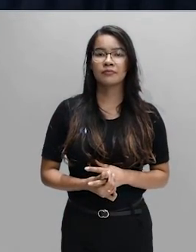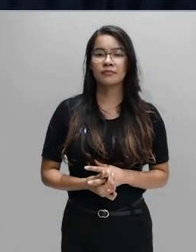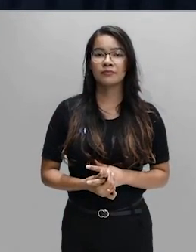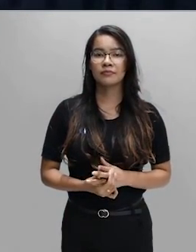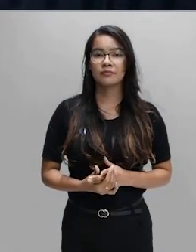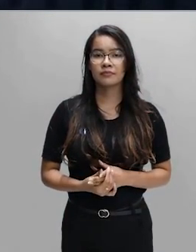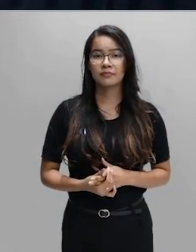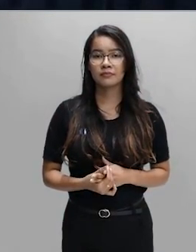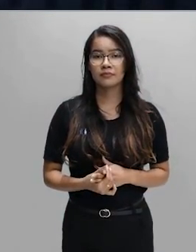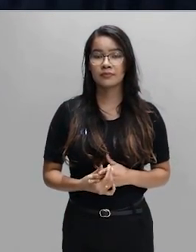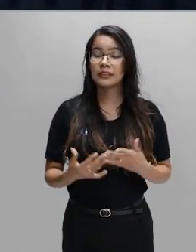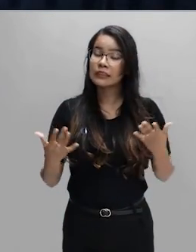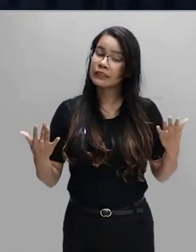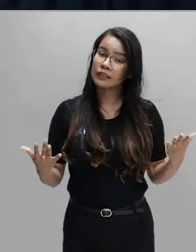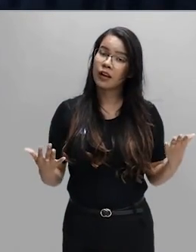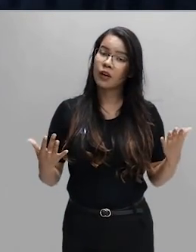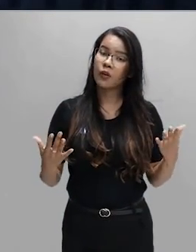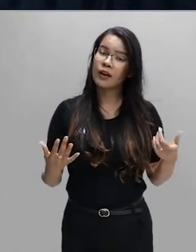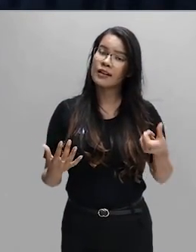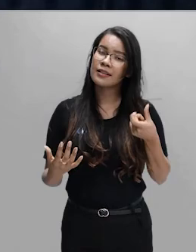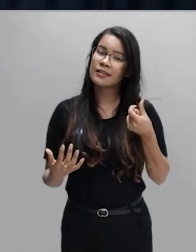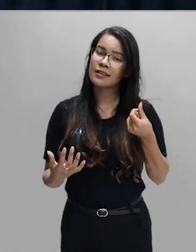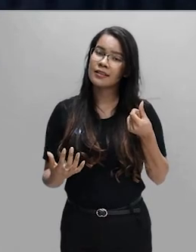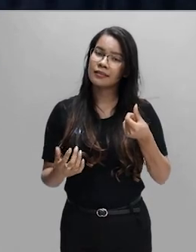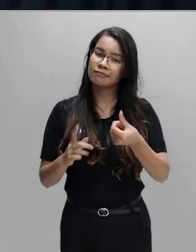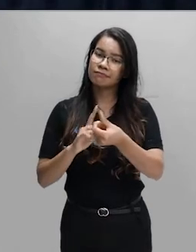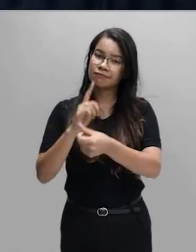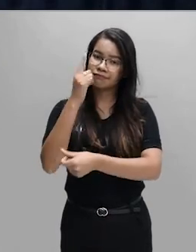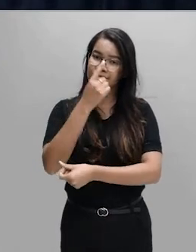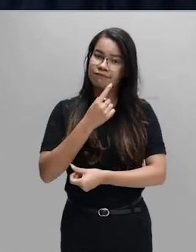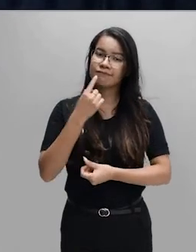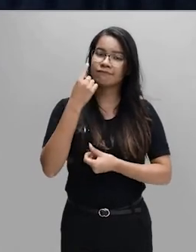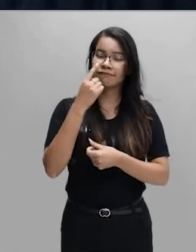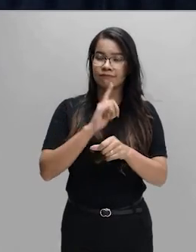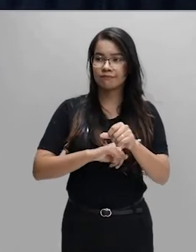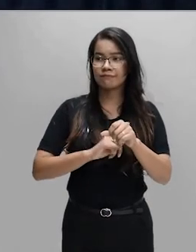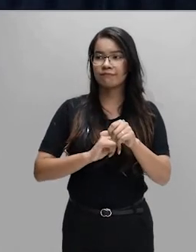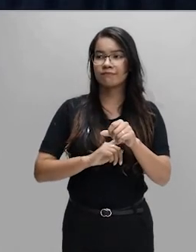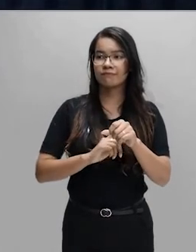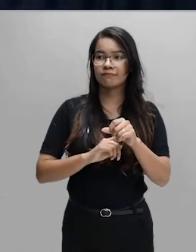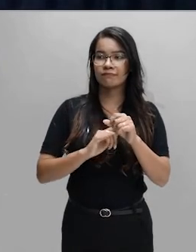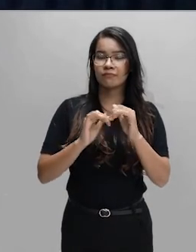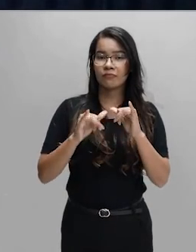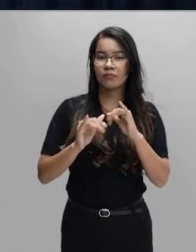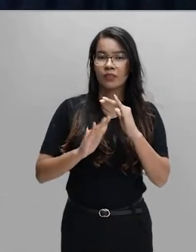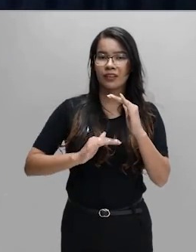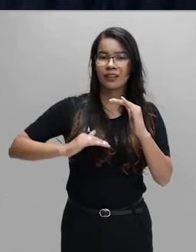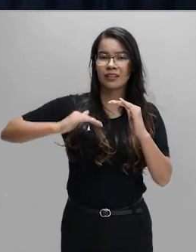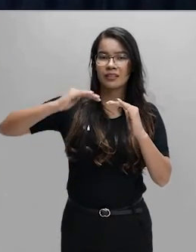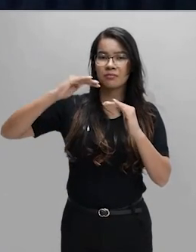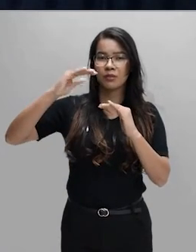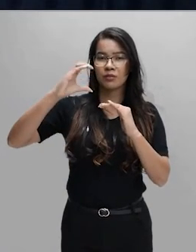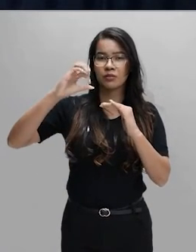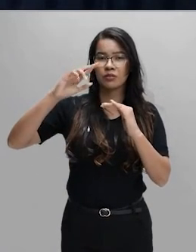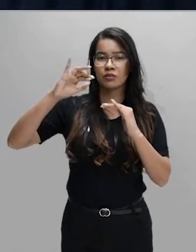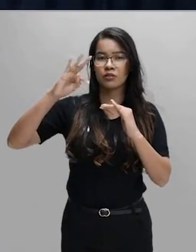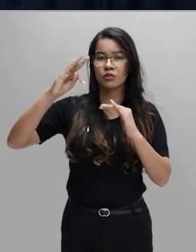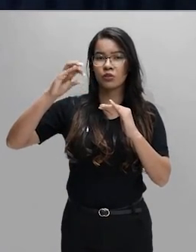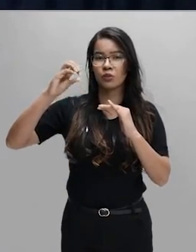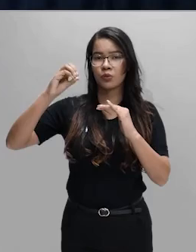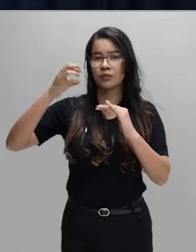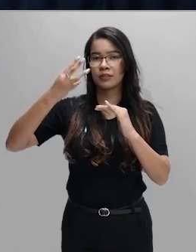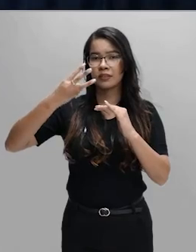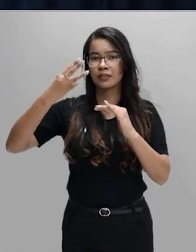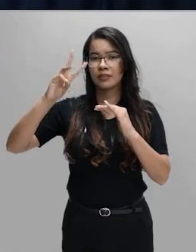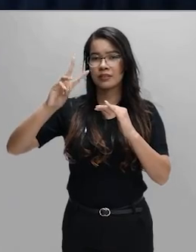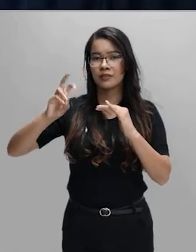sobe, ele liga novamente. Então, nas 6 horas, ele ficou acima do crítico 3 vezes, ele ligou